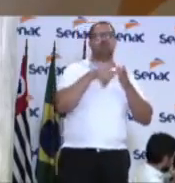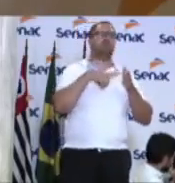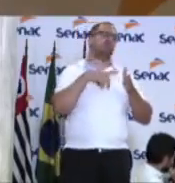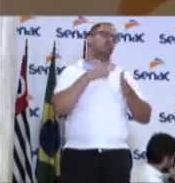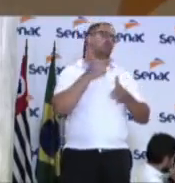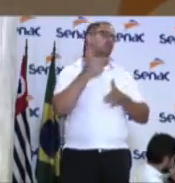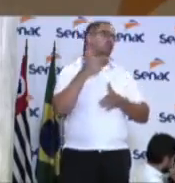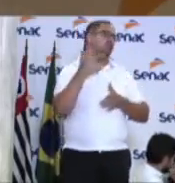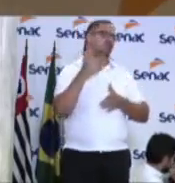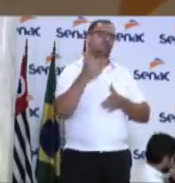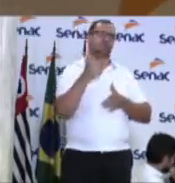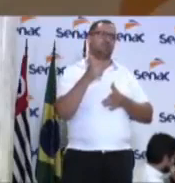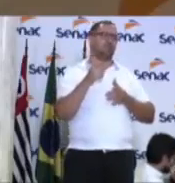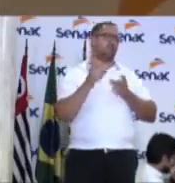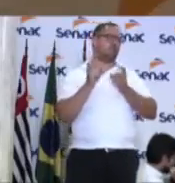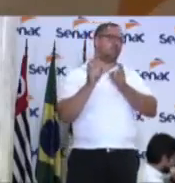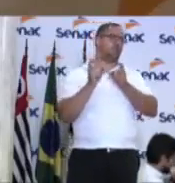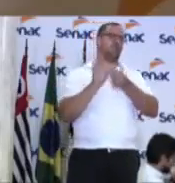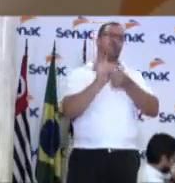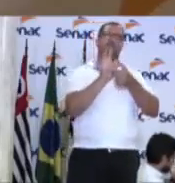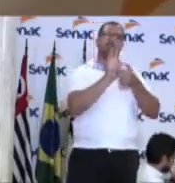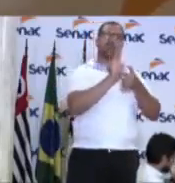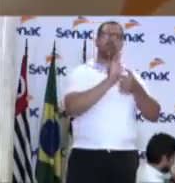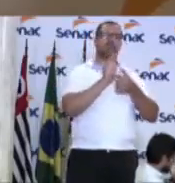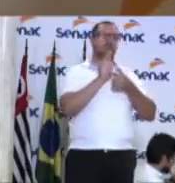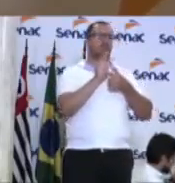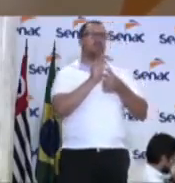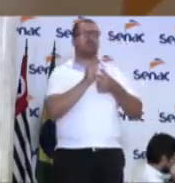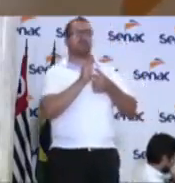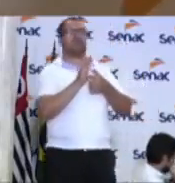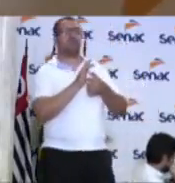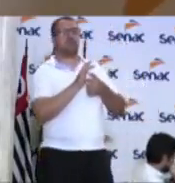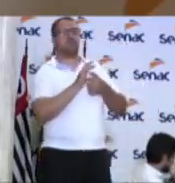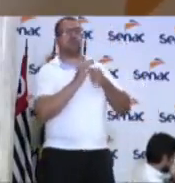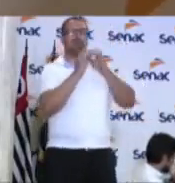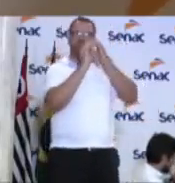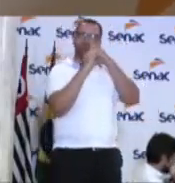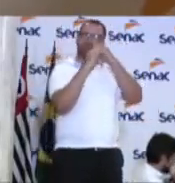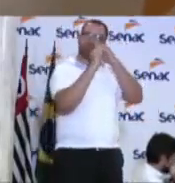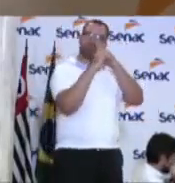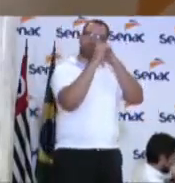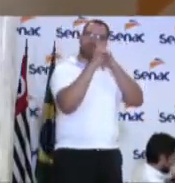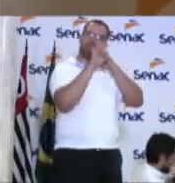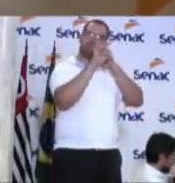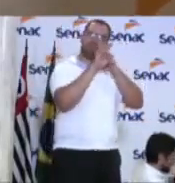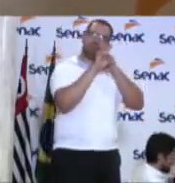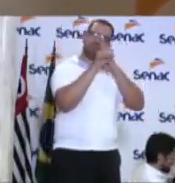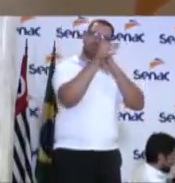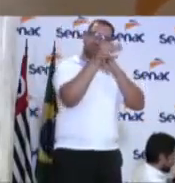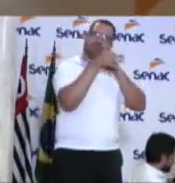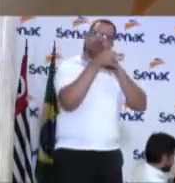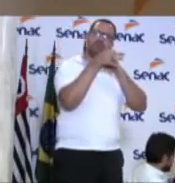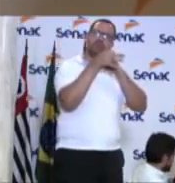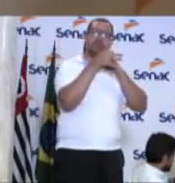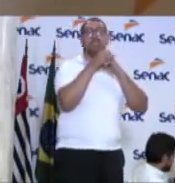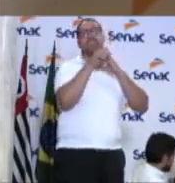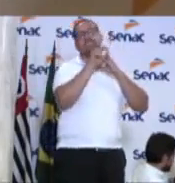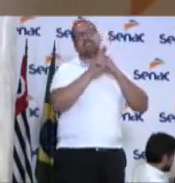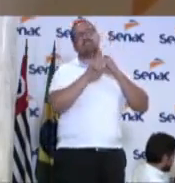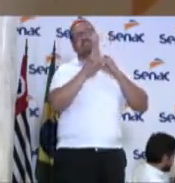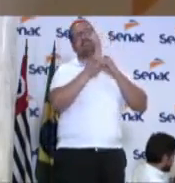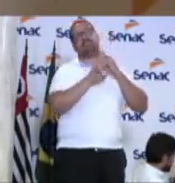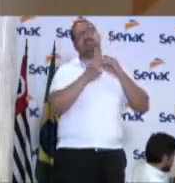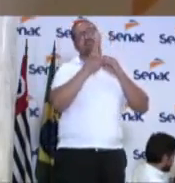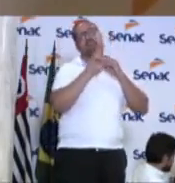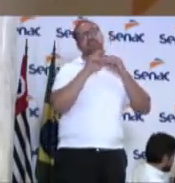o carro para mostrar. Então ia ser impossível filmar qualquer coisa com o carro. Você teria que dar uma solução sem usar. Quer dizer,